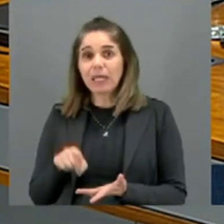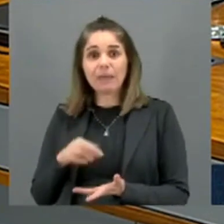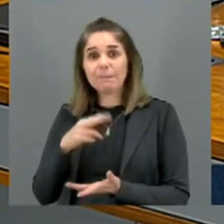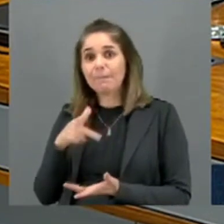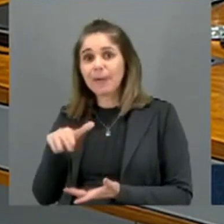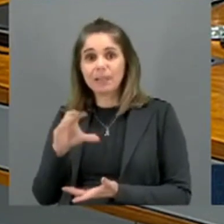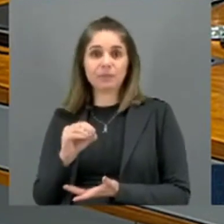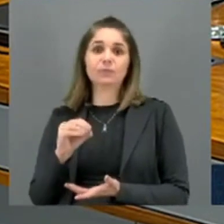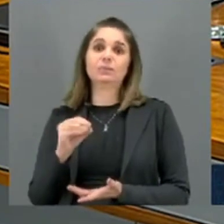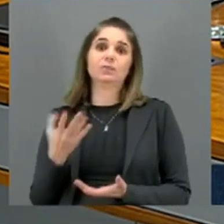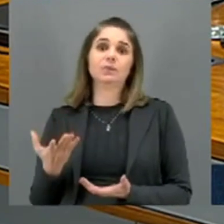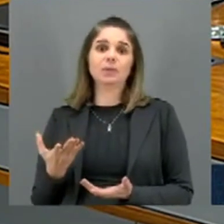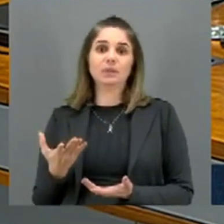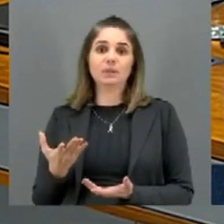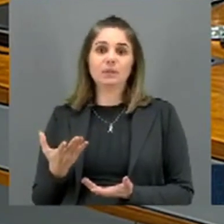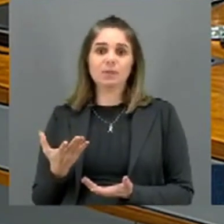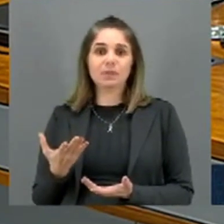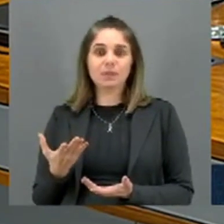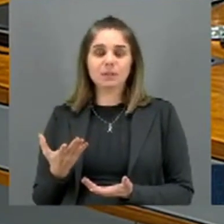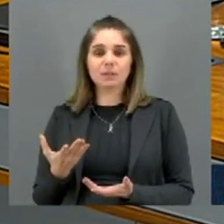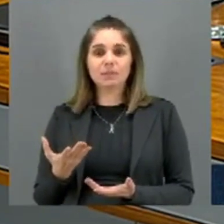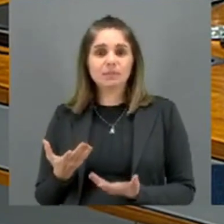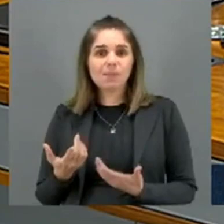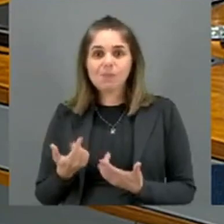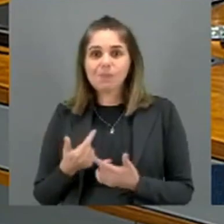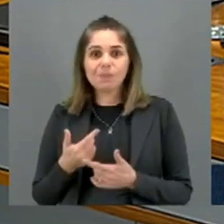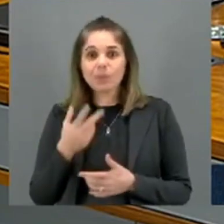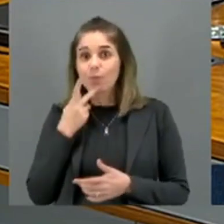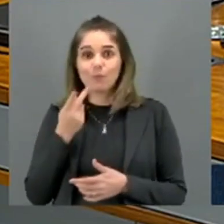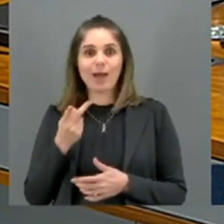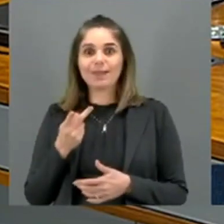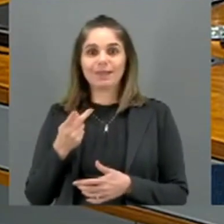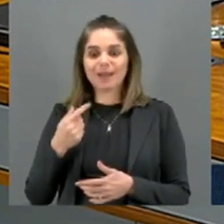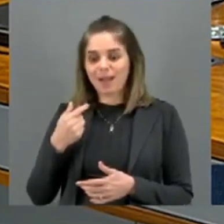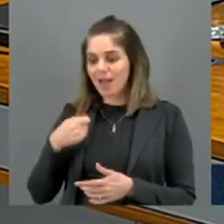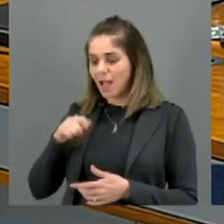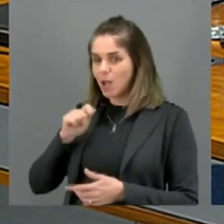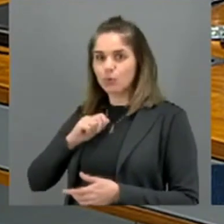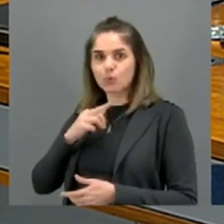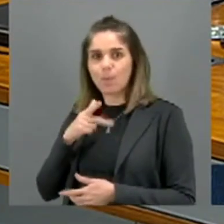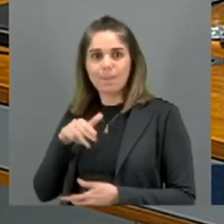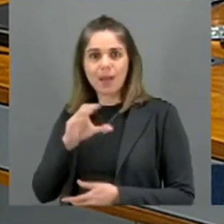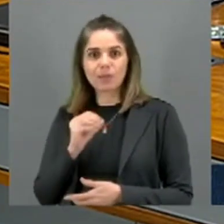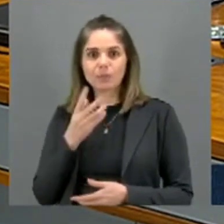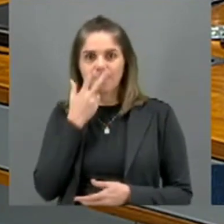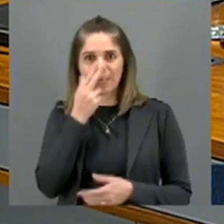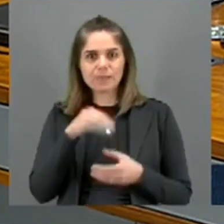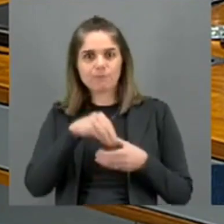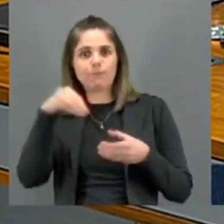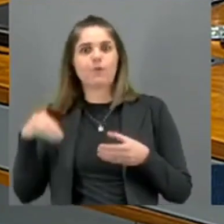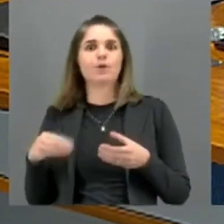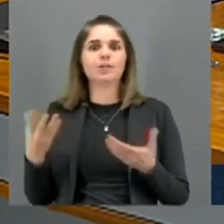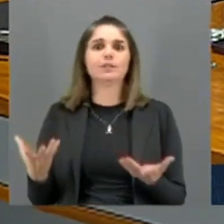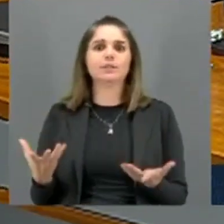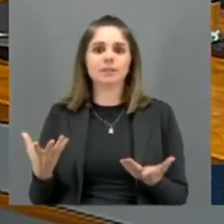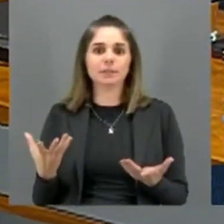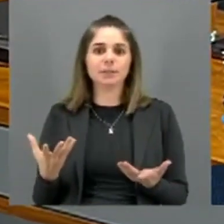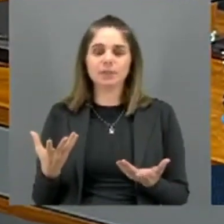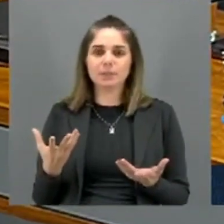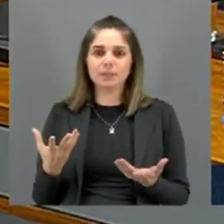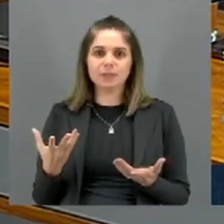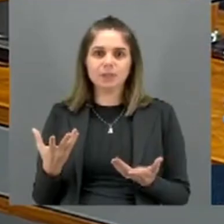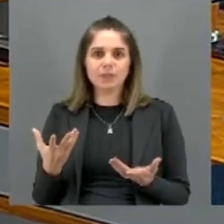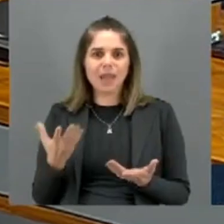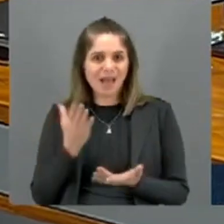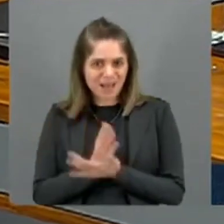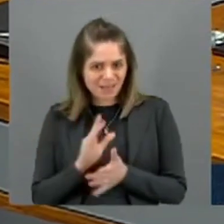nesse país. Não há banca nenhuma que eu sou pardo, está fora. Então, nós não podemos exterminar uma raça, se